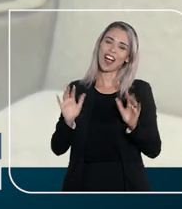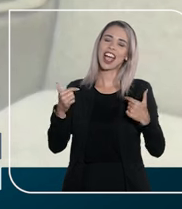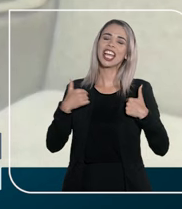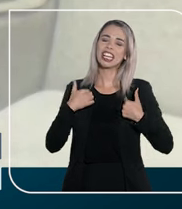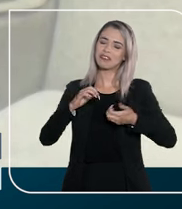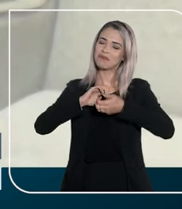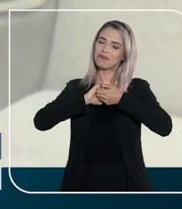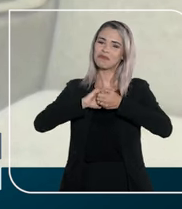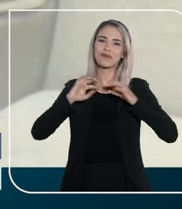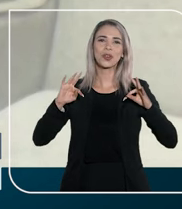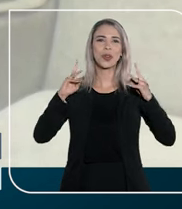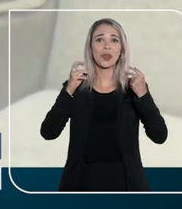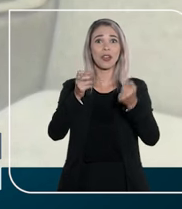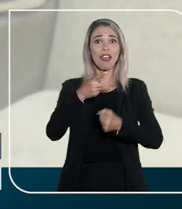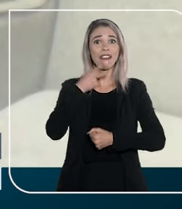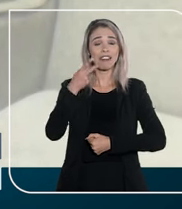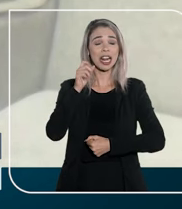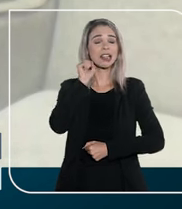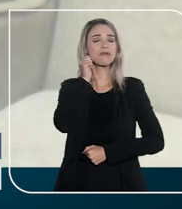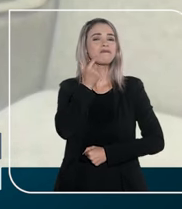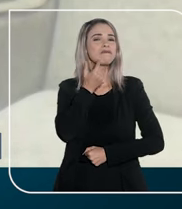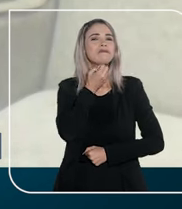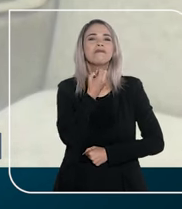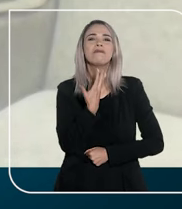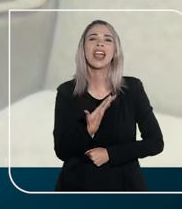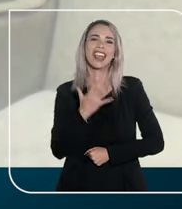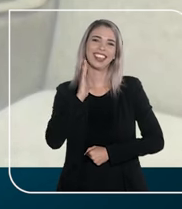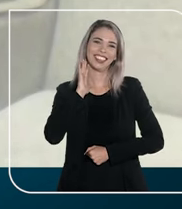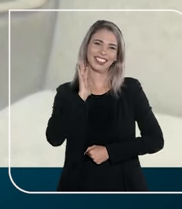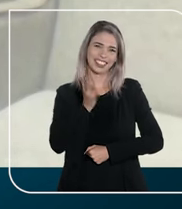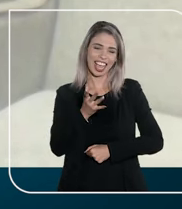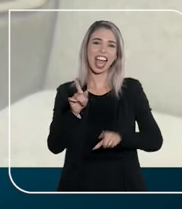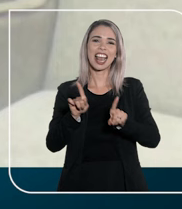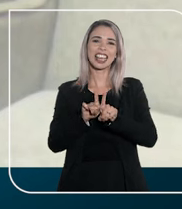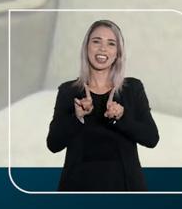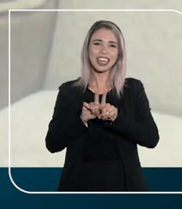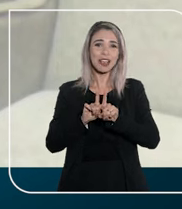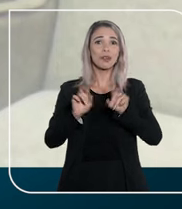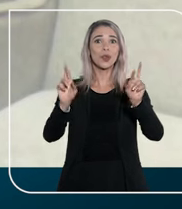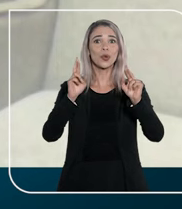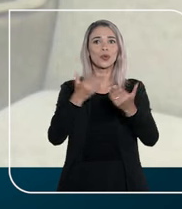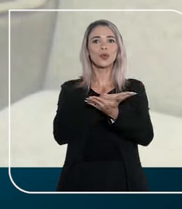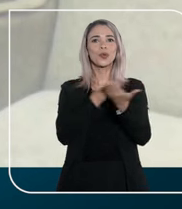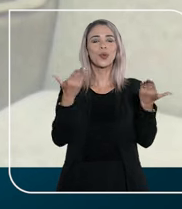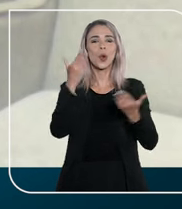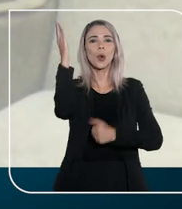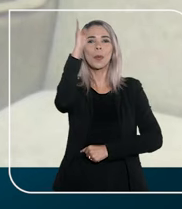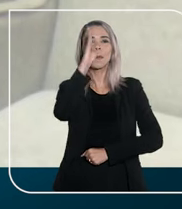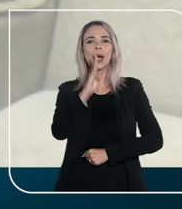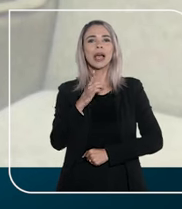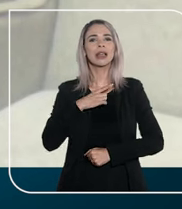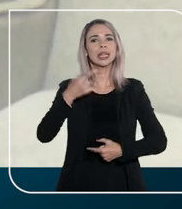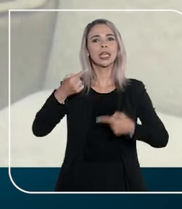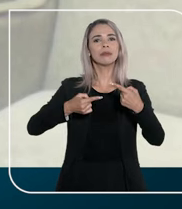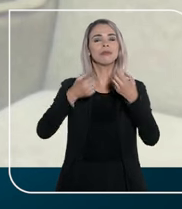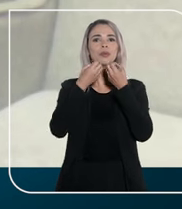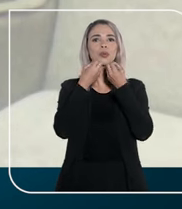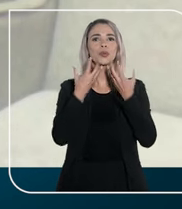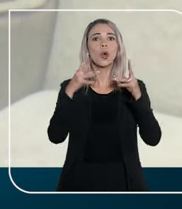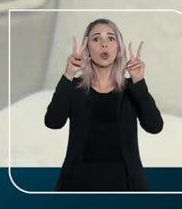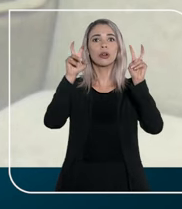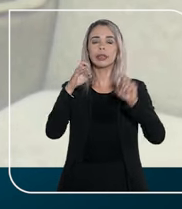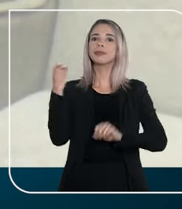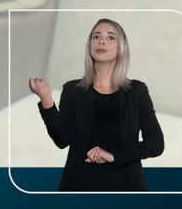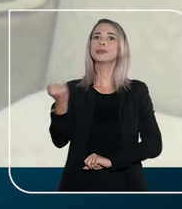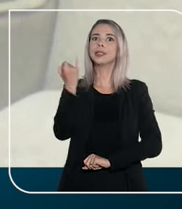de saudar a todos, dizer que Alagoas vai bem e espero que todo o Brasil tenha a oportunidade de ter um debate de alto nível sobre esse tema